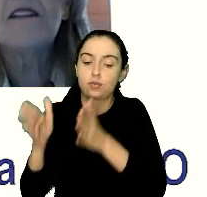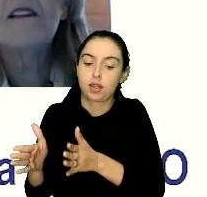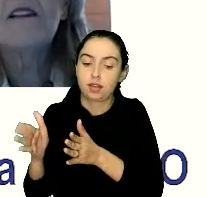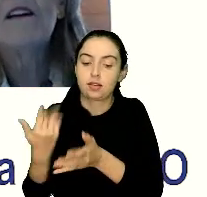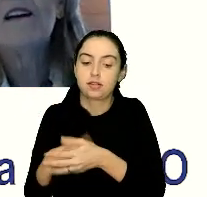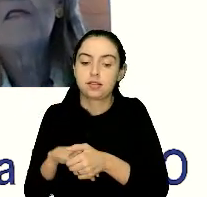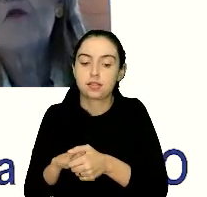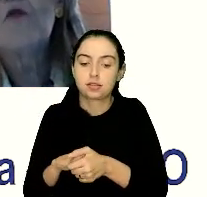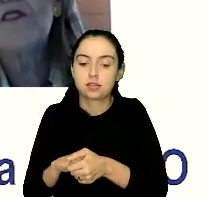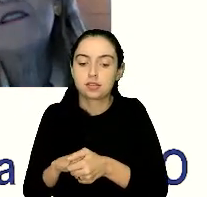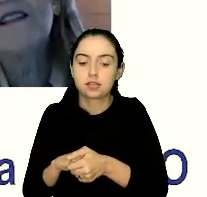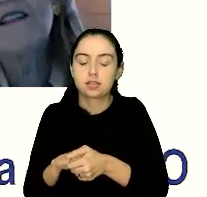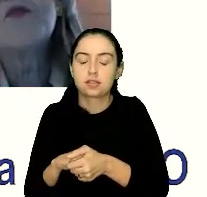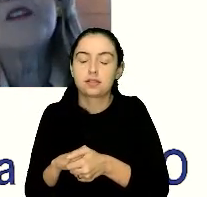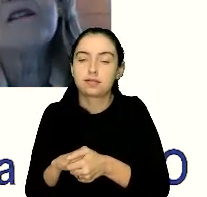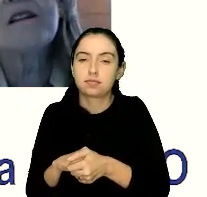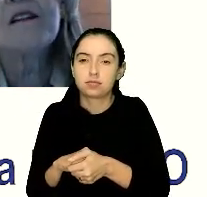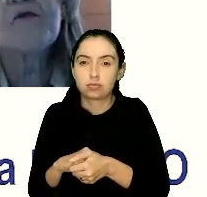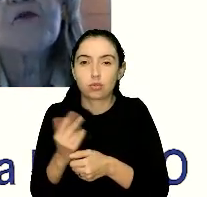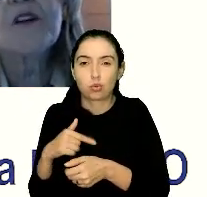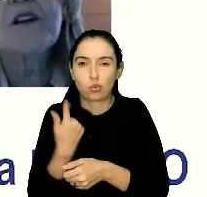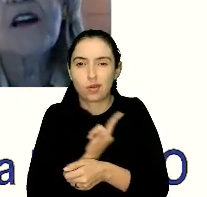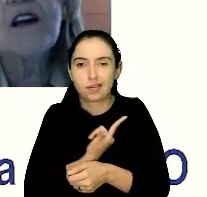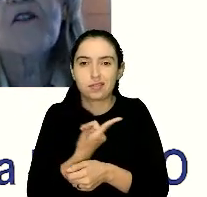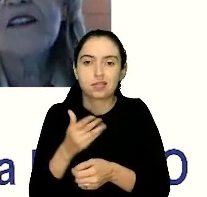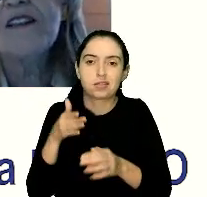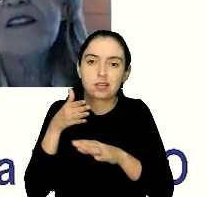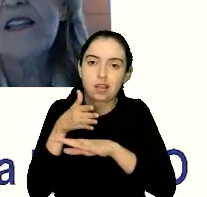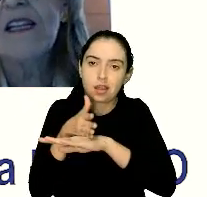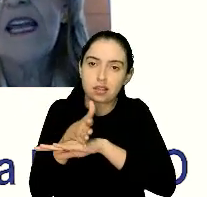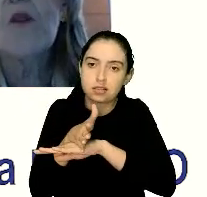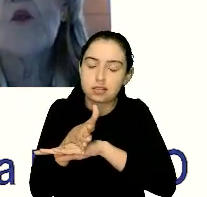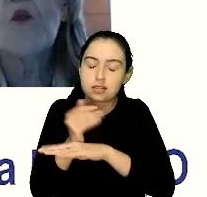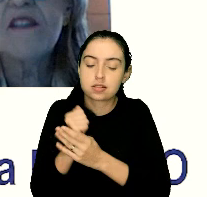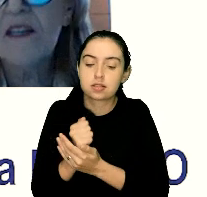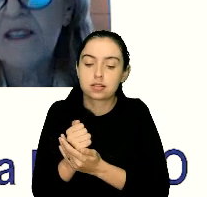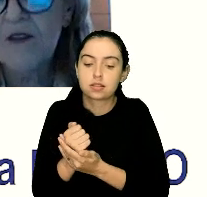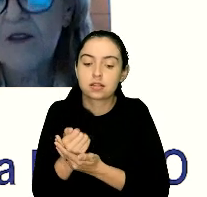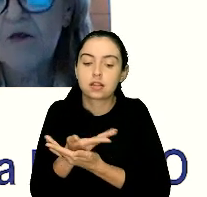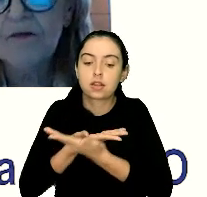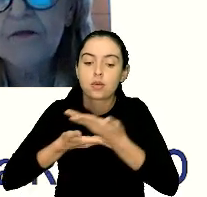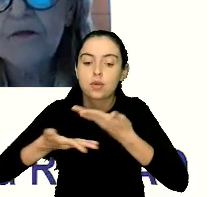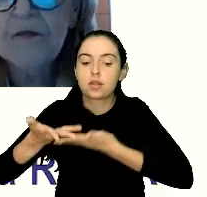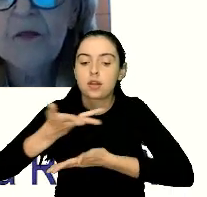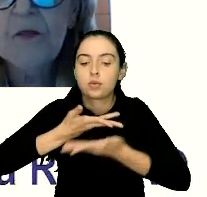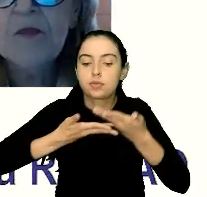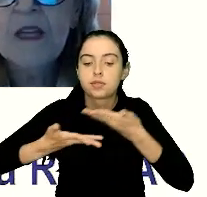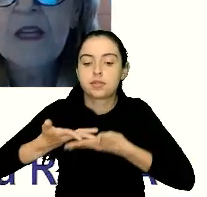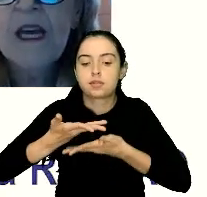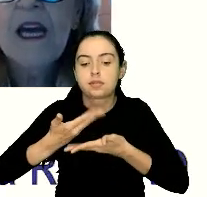que é a fase que nós estamos entrando, que é a fase da negociação.